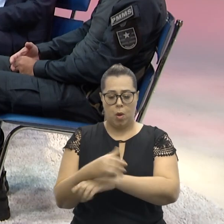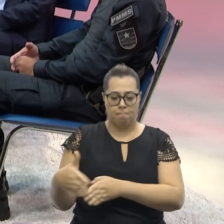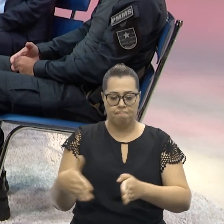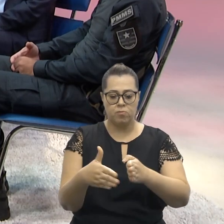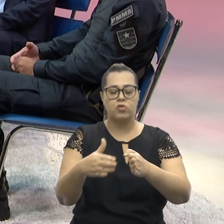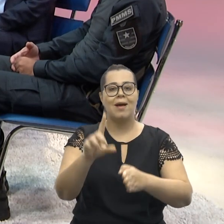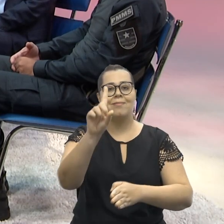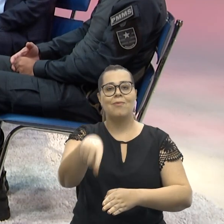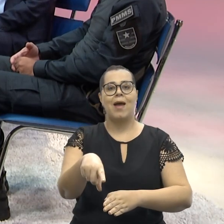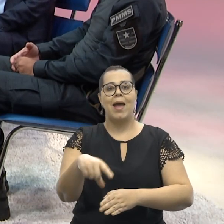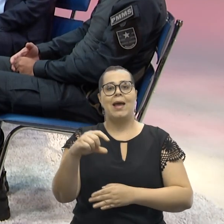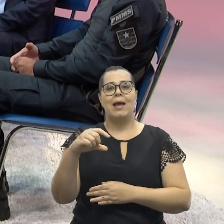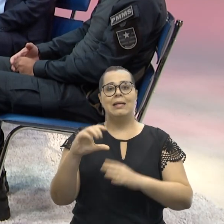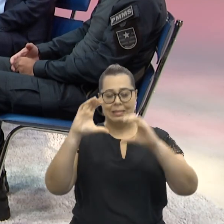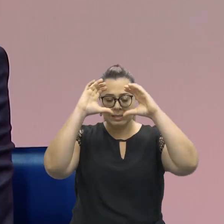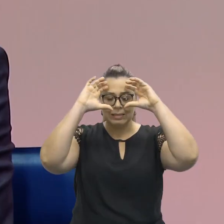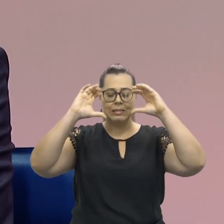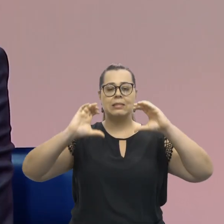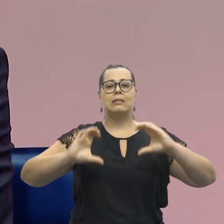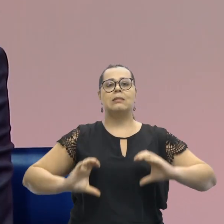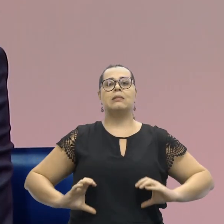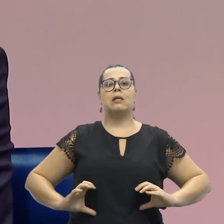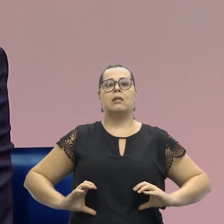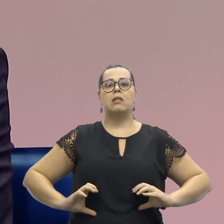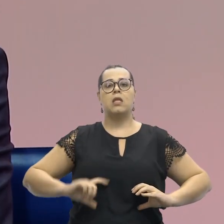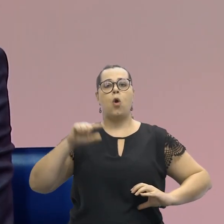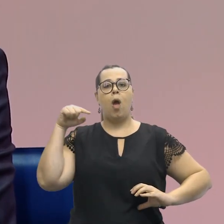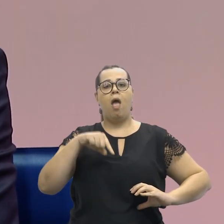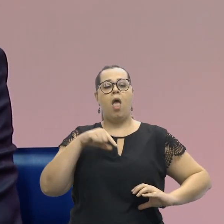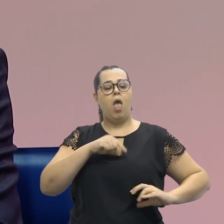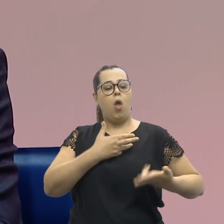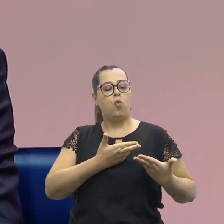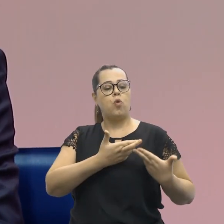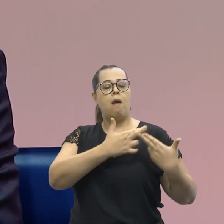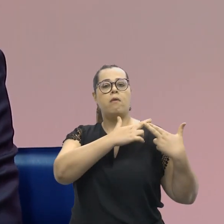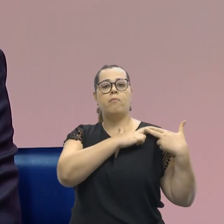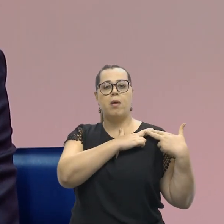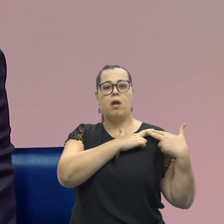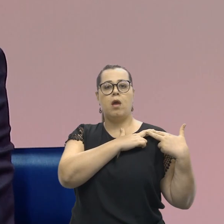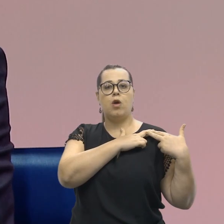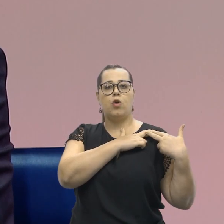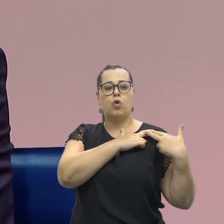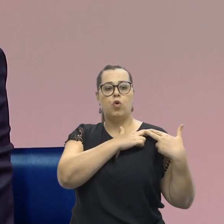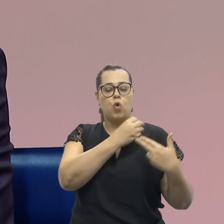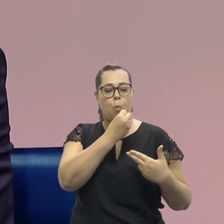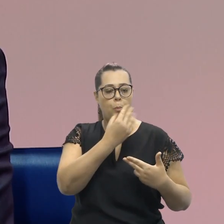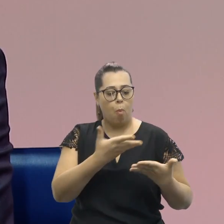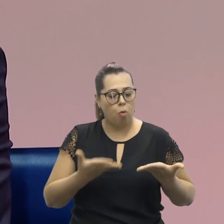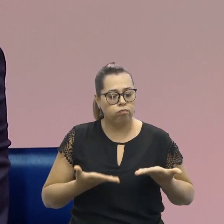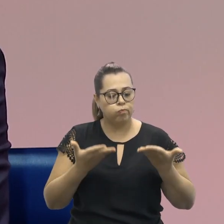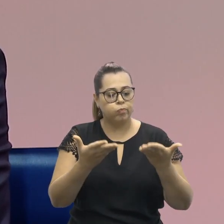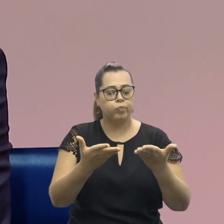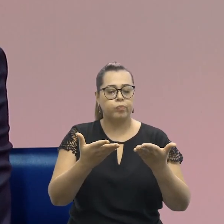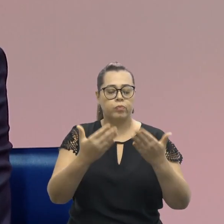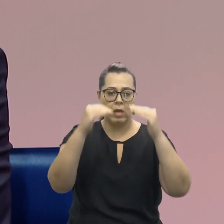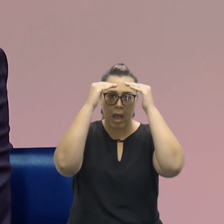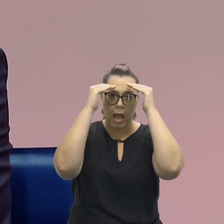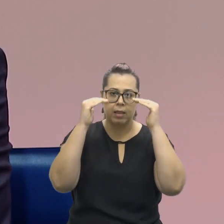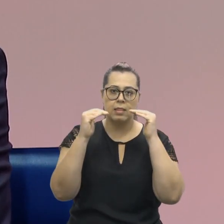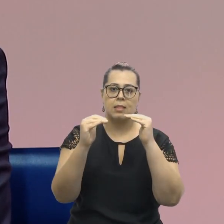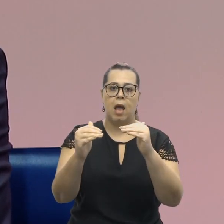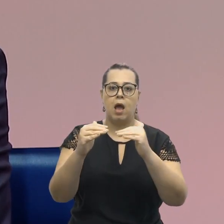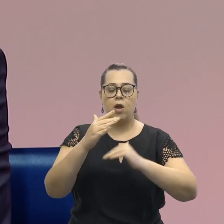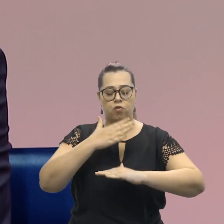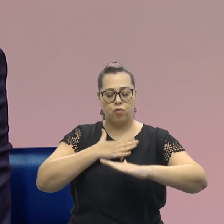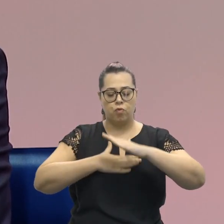trânsito, transitar nas vias, é um ato de cidadania. E cidadania merece o respeito, merece a consideração, merece